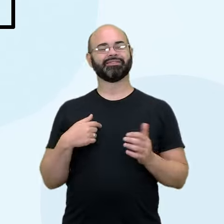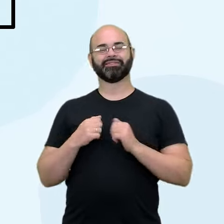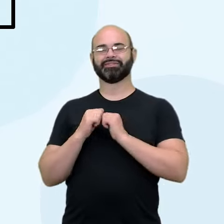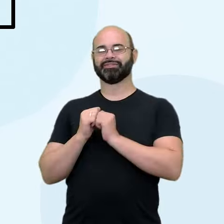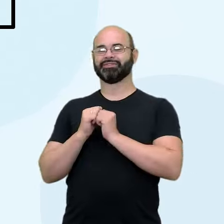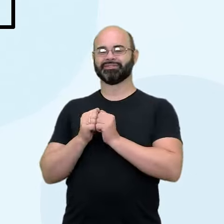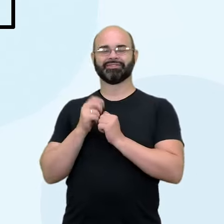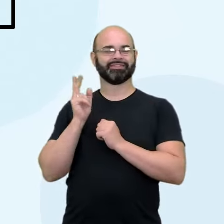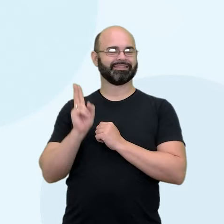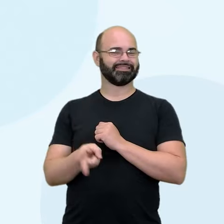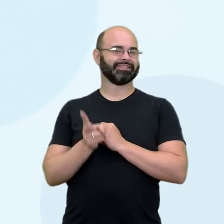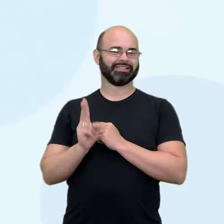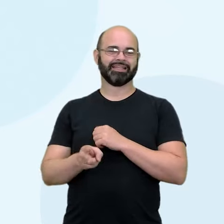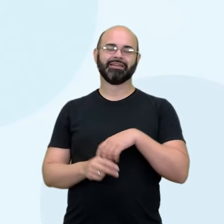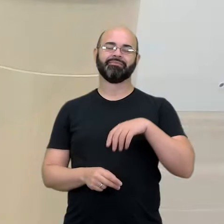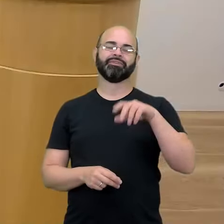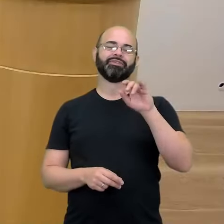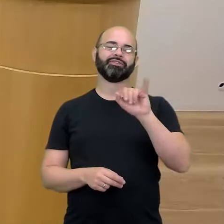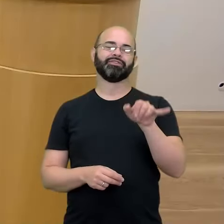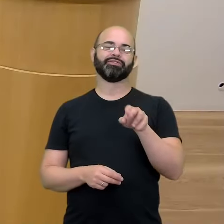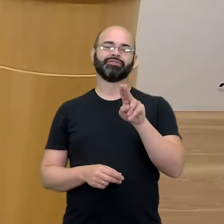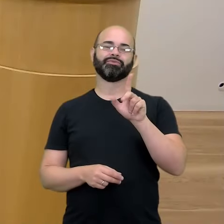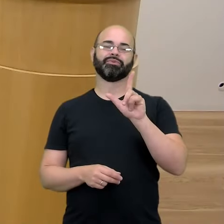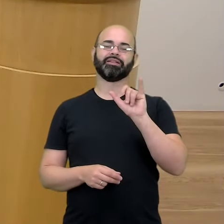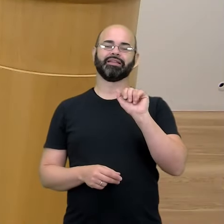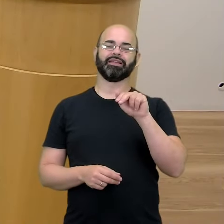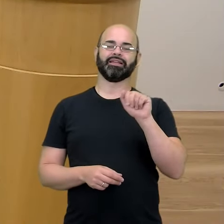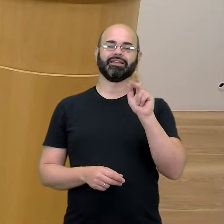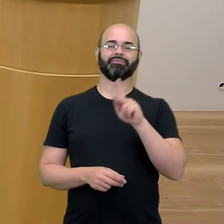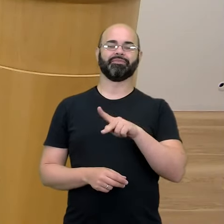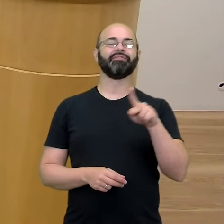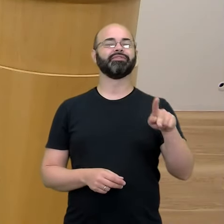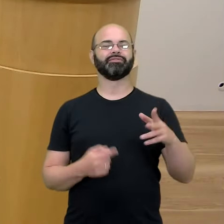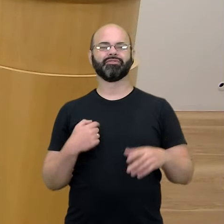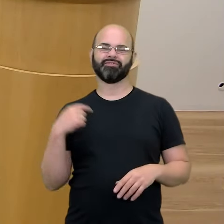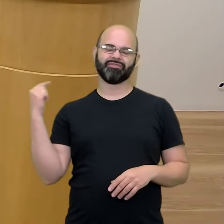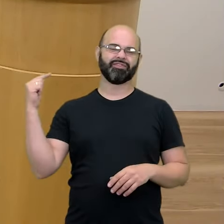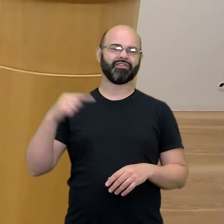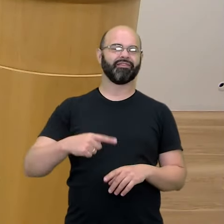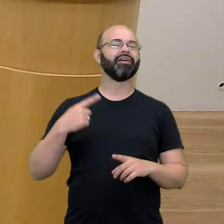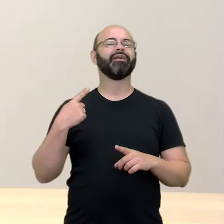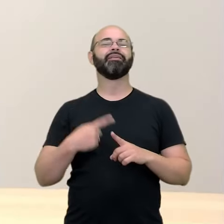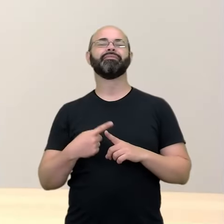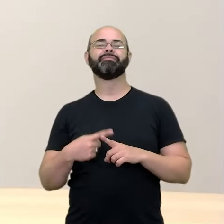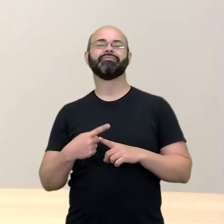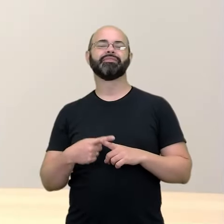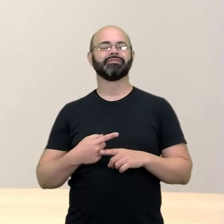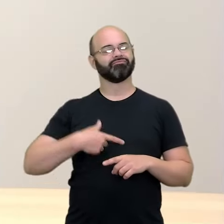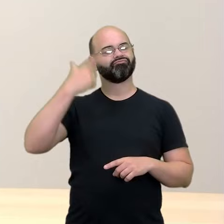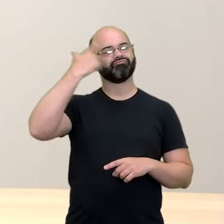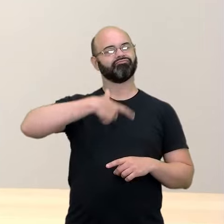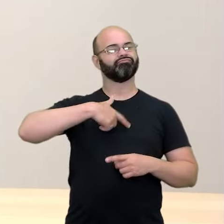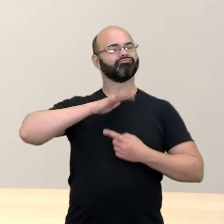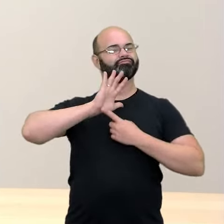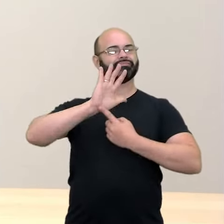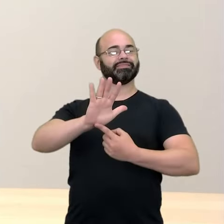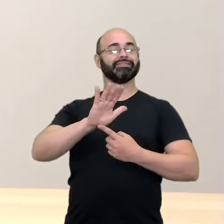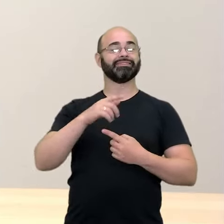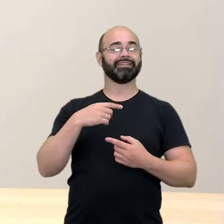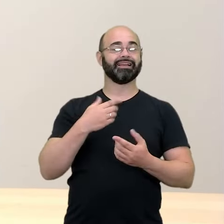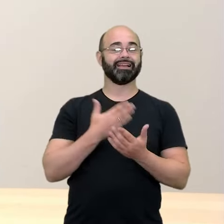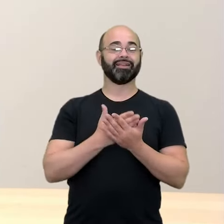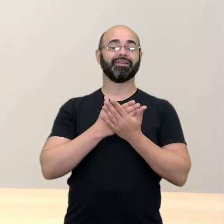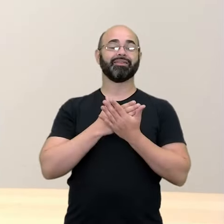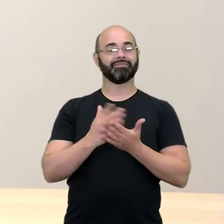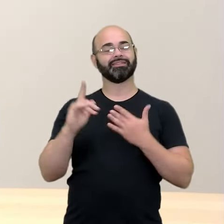ela, professora Juliana. Isso, para causar. Para causar, exatamente. Pra causar. Porque na hora que ele começou a aula dando risada, porque na hora que